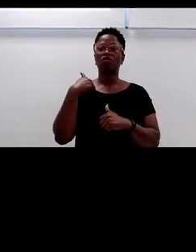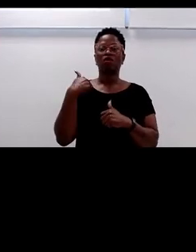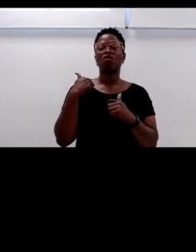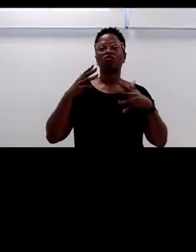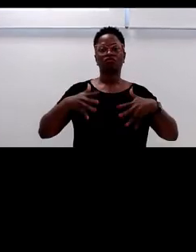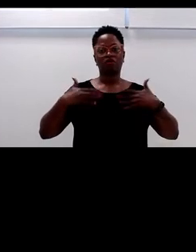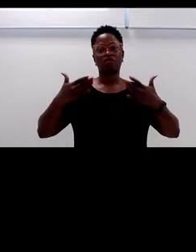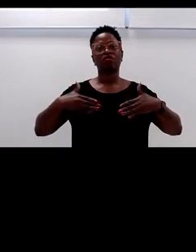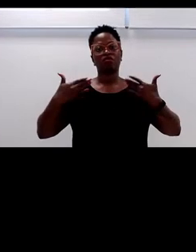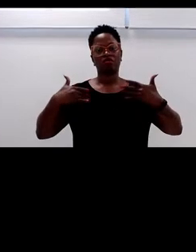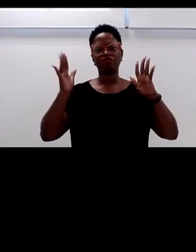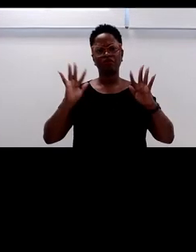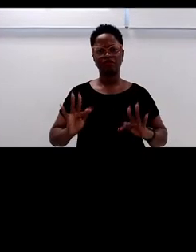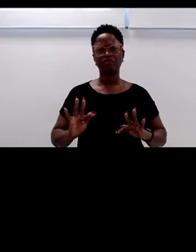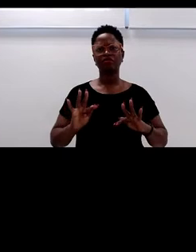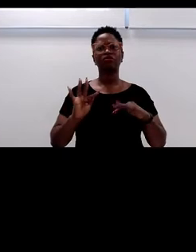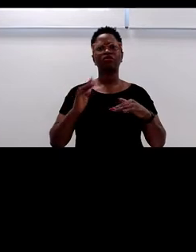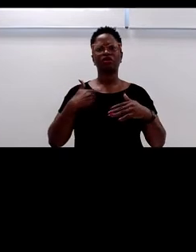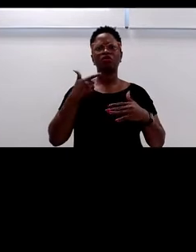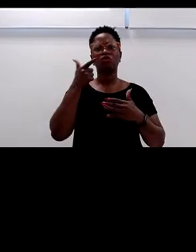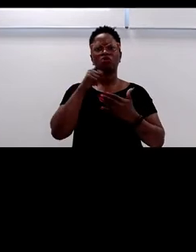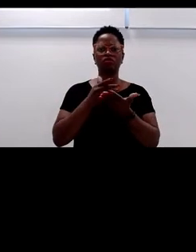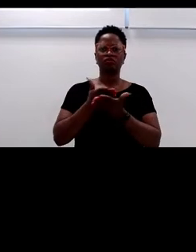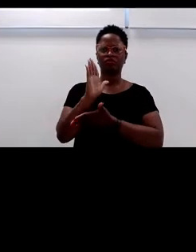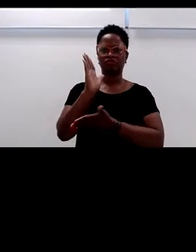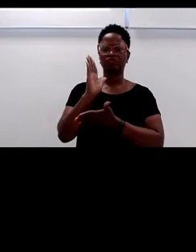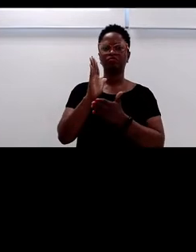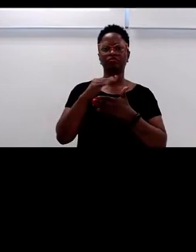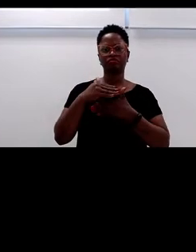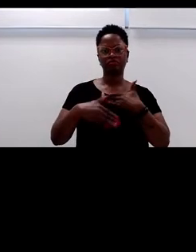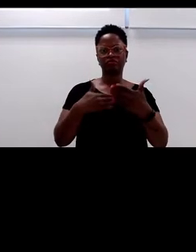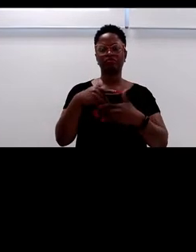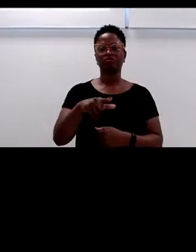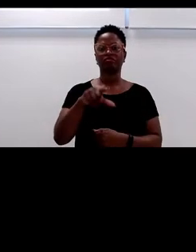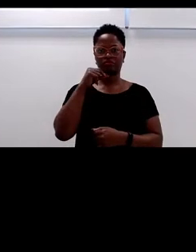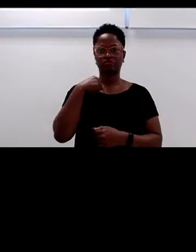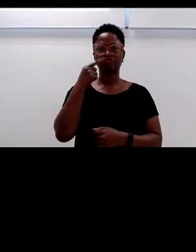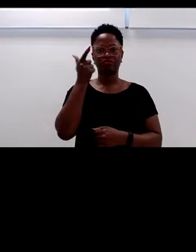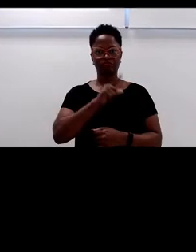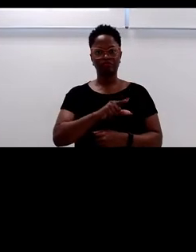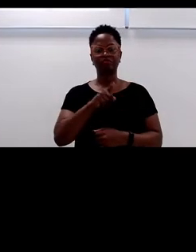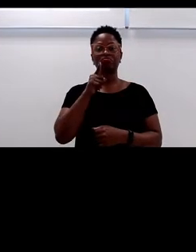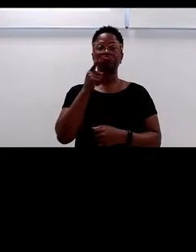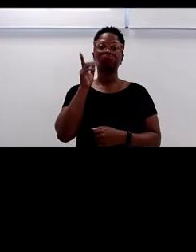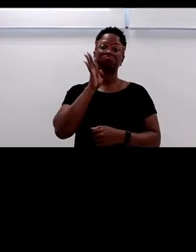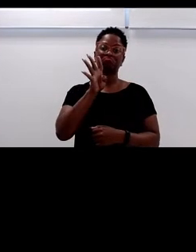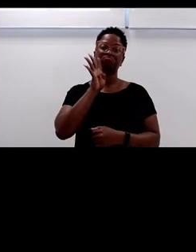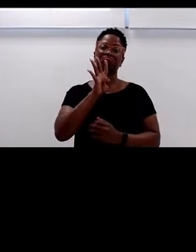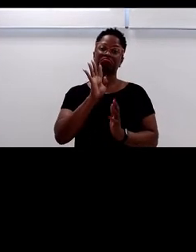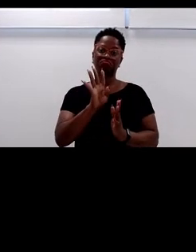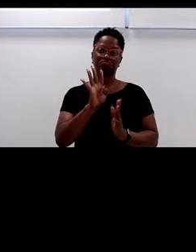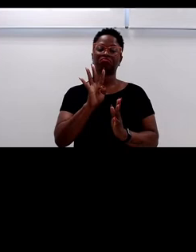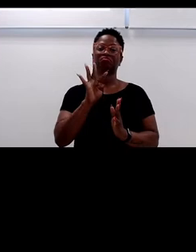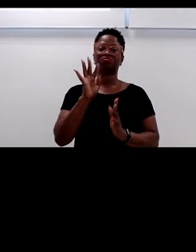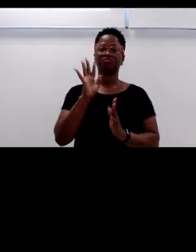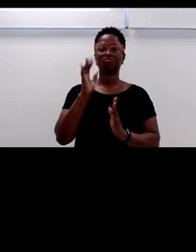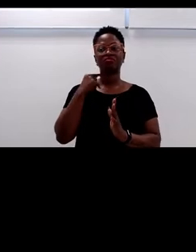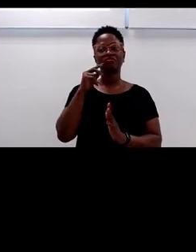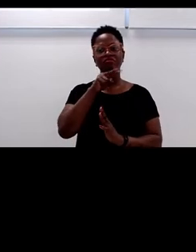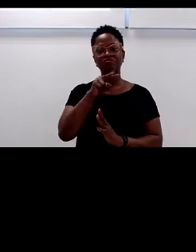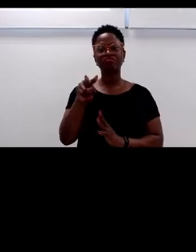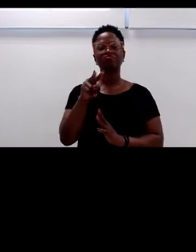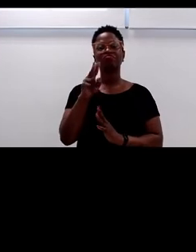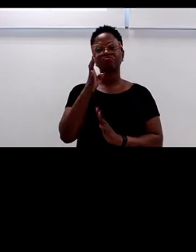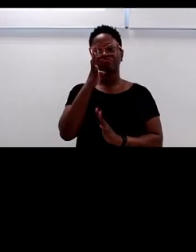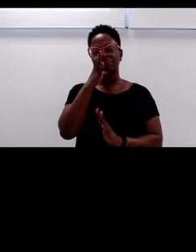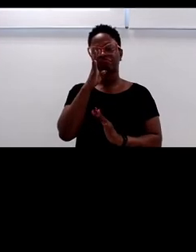assim e acabei passando, né, no processo seletivo. E foi muito bacana, assim. É um cara que eu admiro demais, assim, é que eu tenho